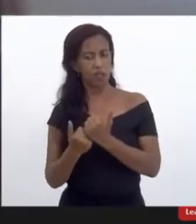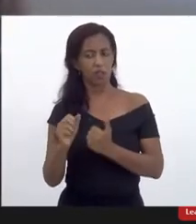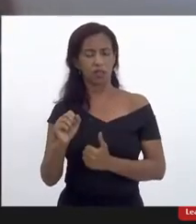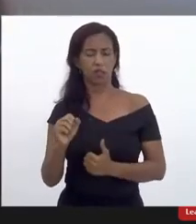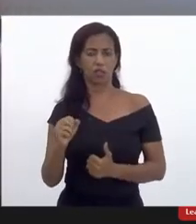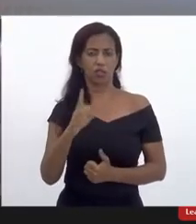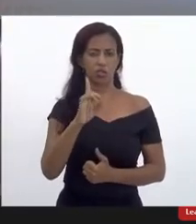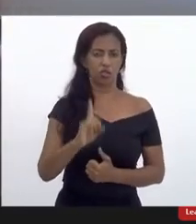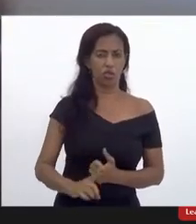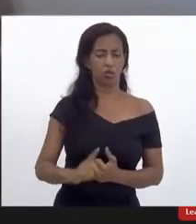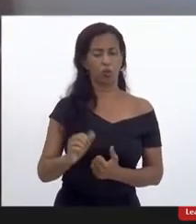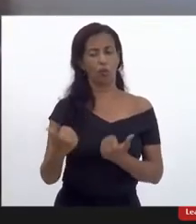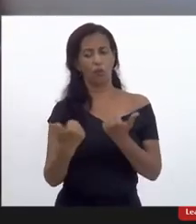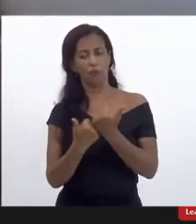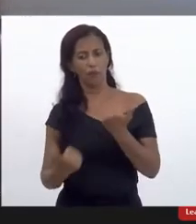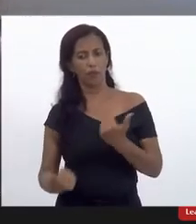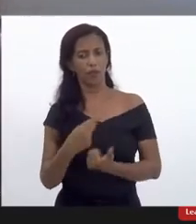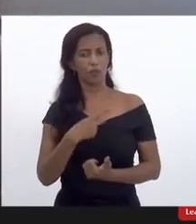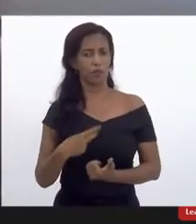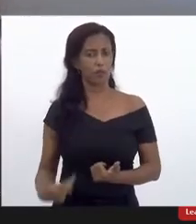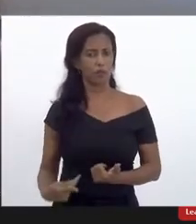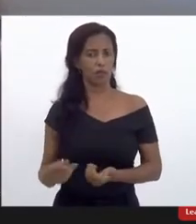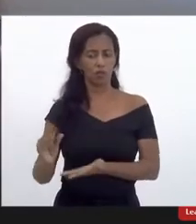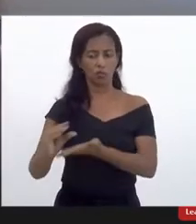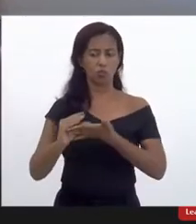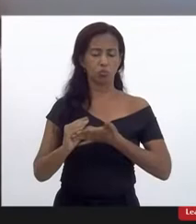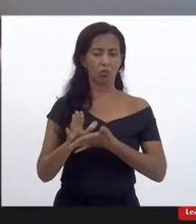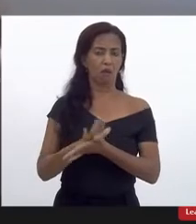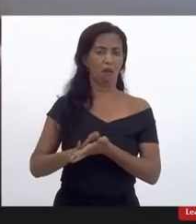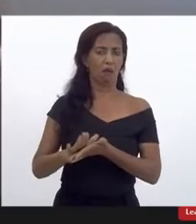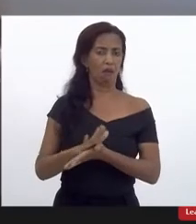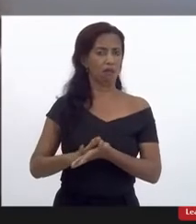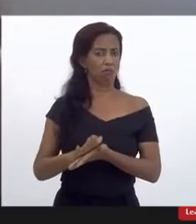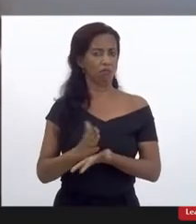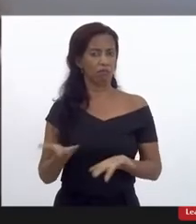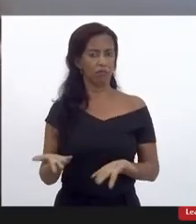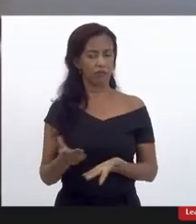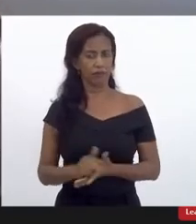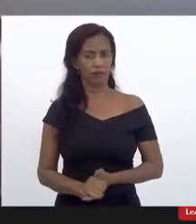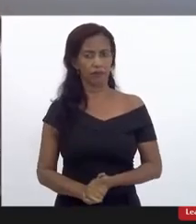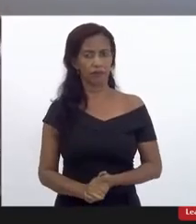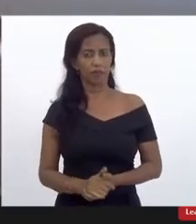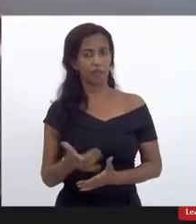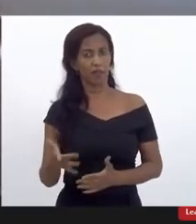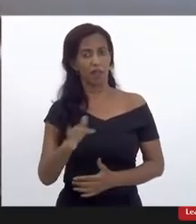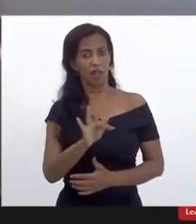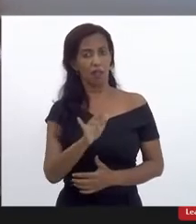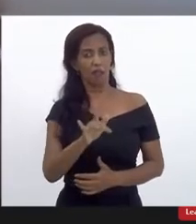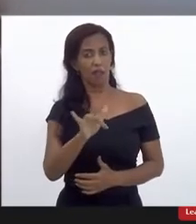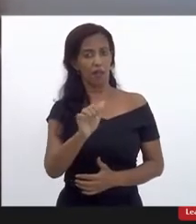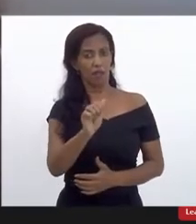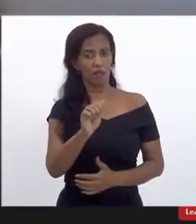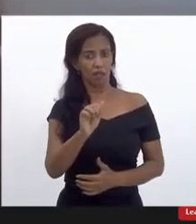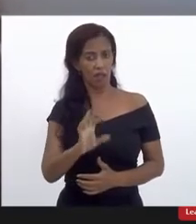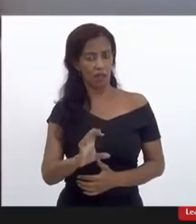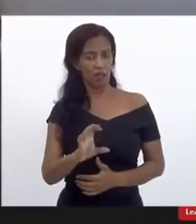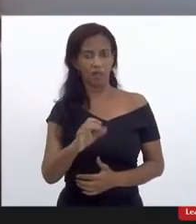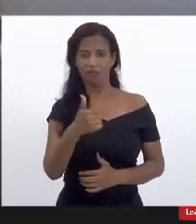vice-diretor, o vice-presidente, não recebam uma gratificação. E na FAETEC isso ainda